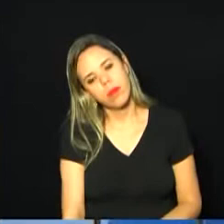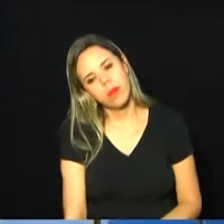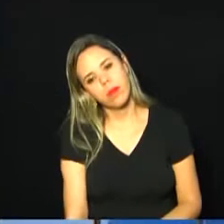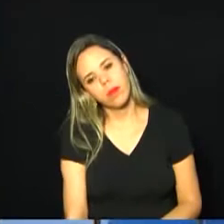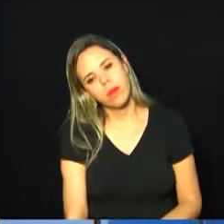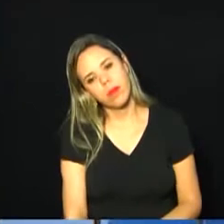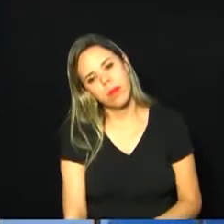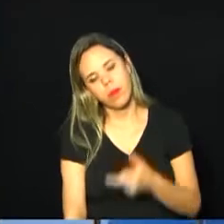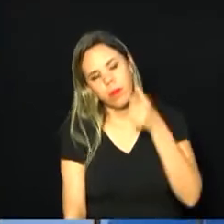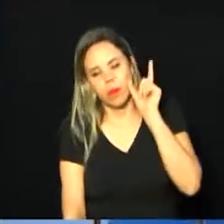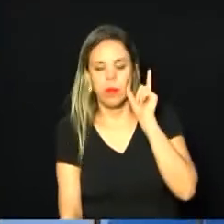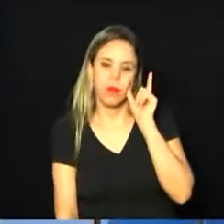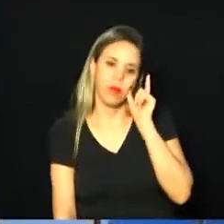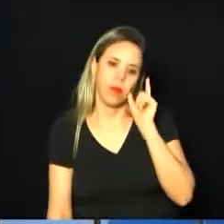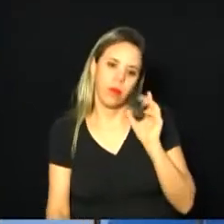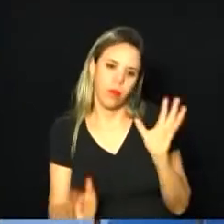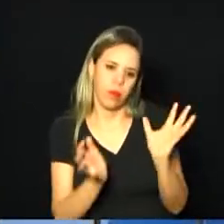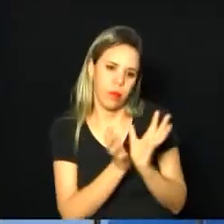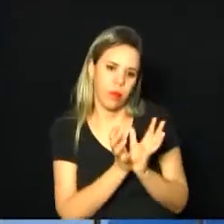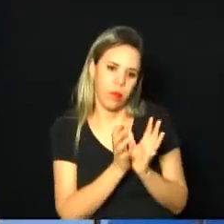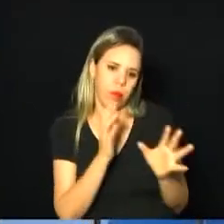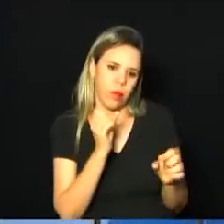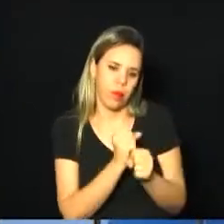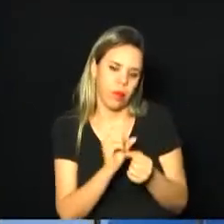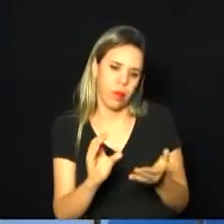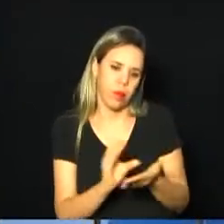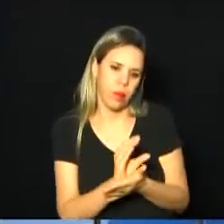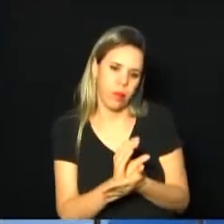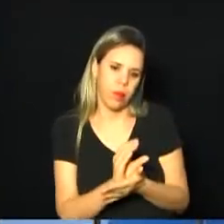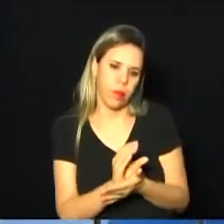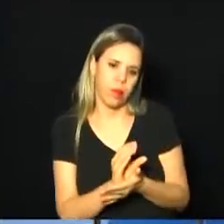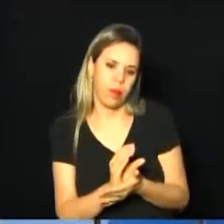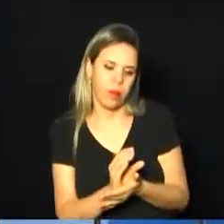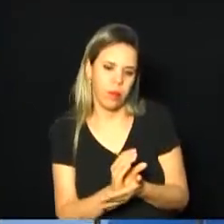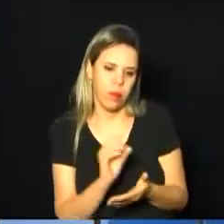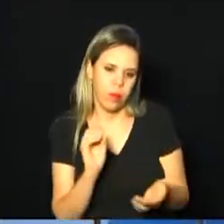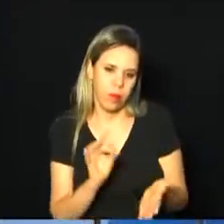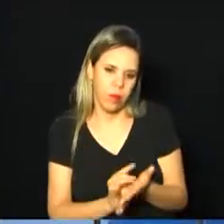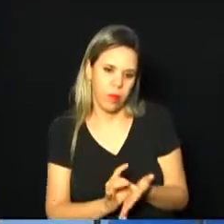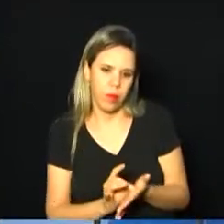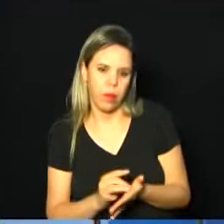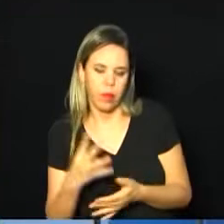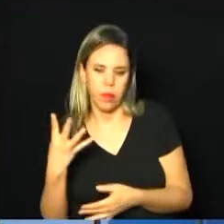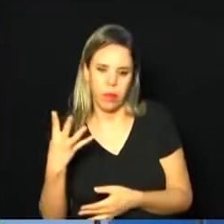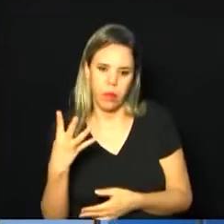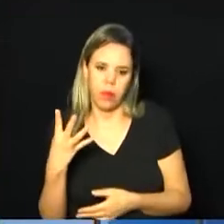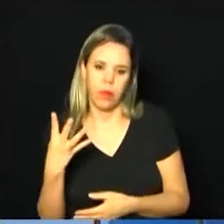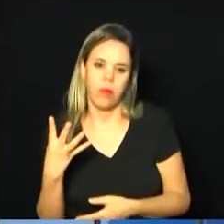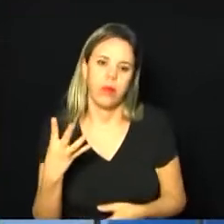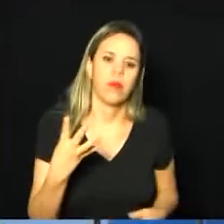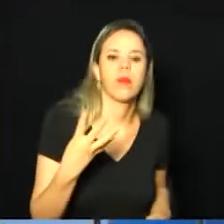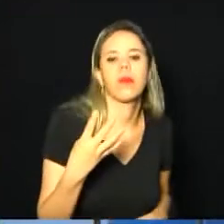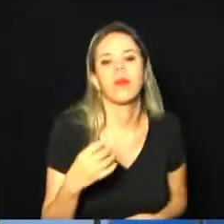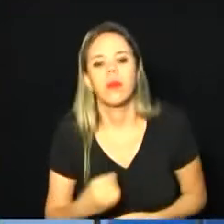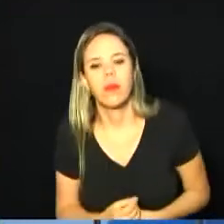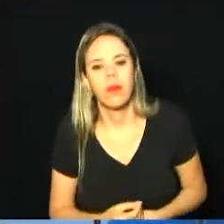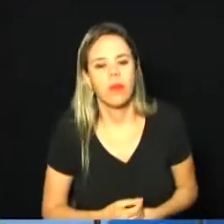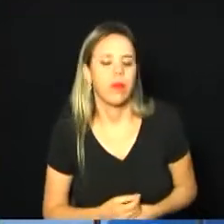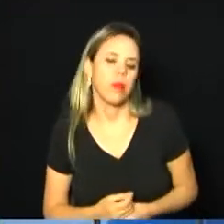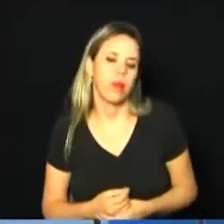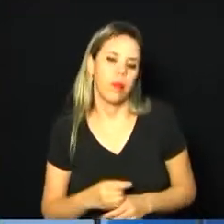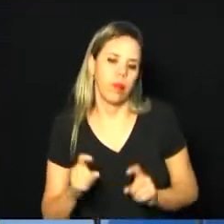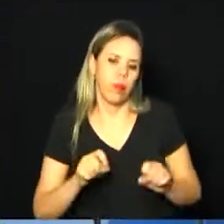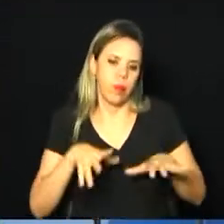E ontem à comissão de Finanças e orçamento realizou a 40ª audiência